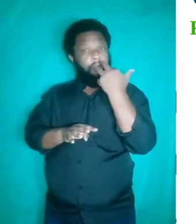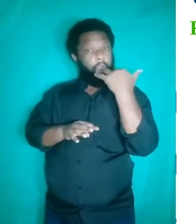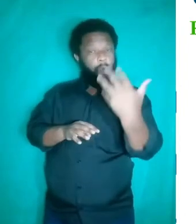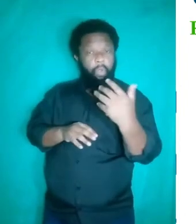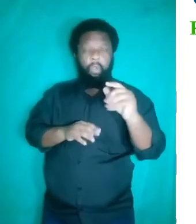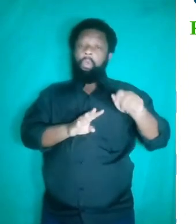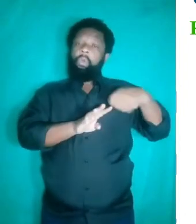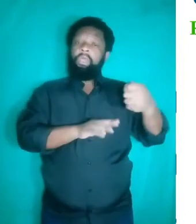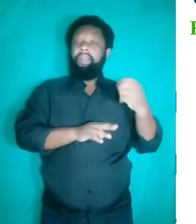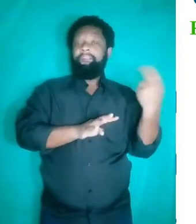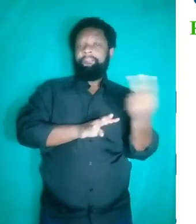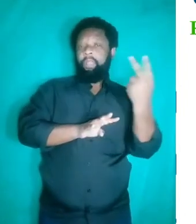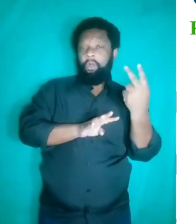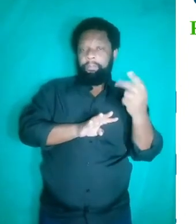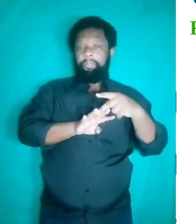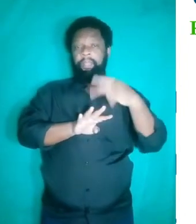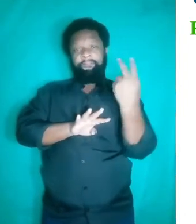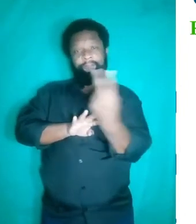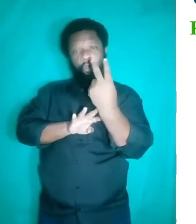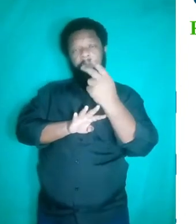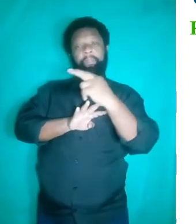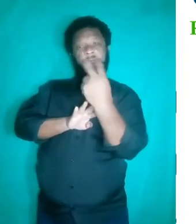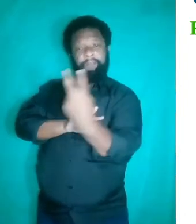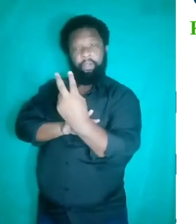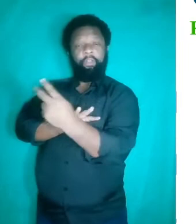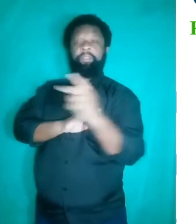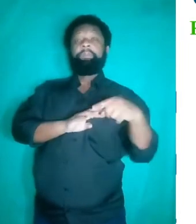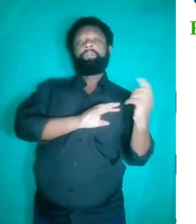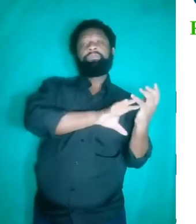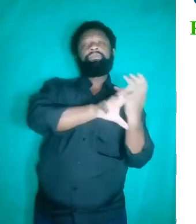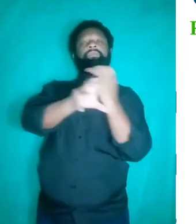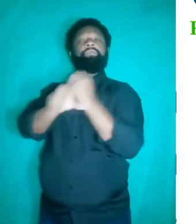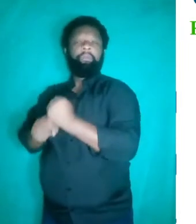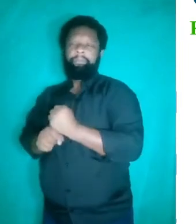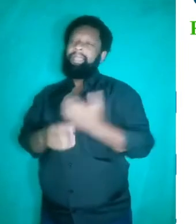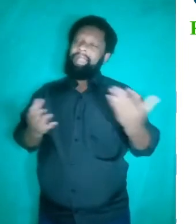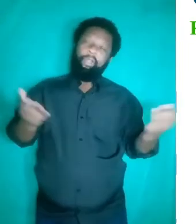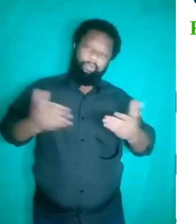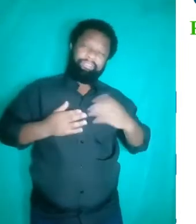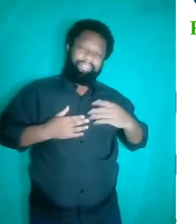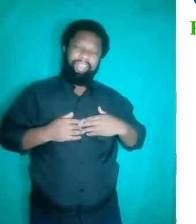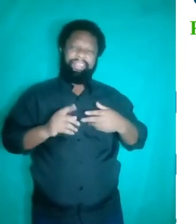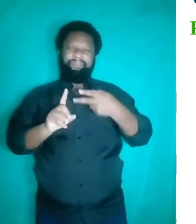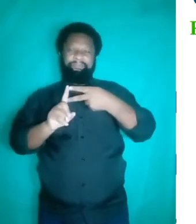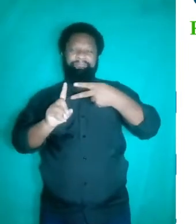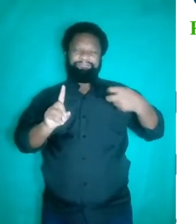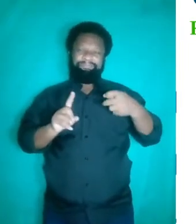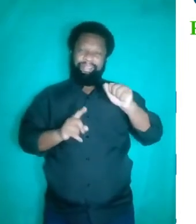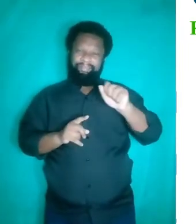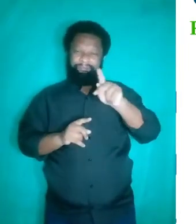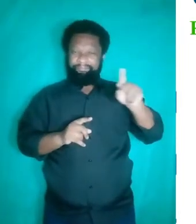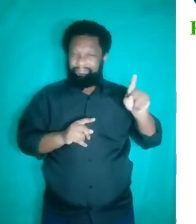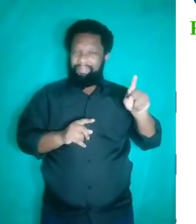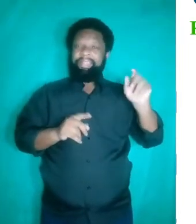dessas cores representam um valor. E você vai somando, juntando tudo. Mas na modernidade, né, existe aplicativo para tudo. Claro que